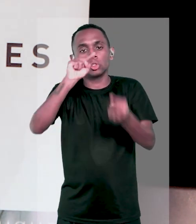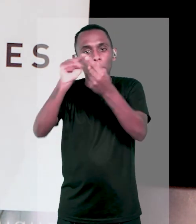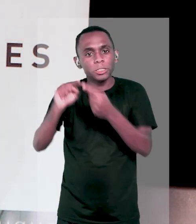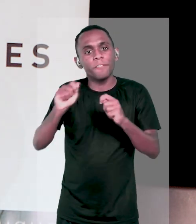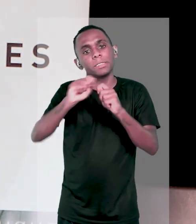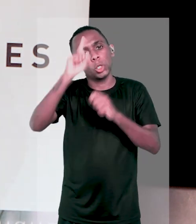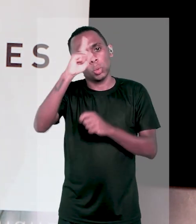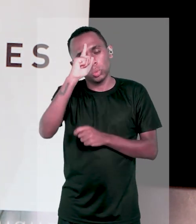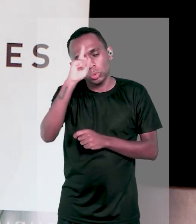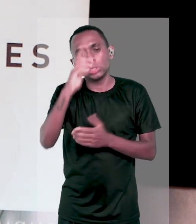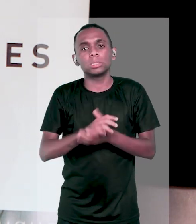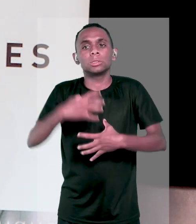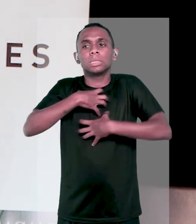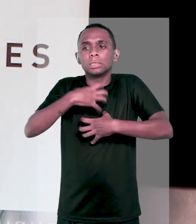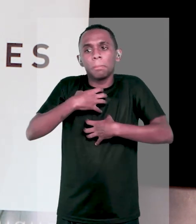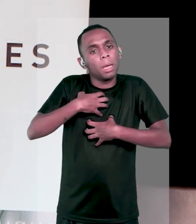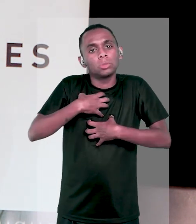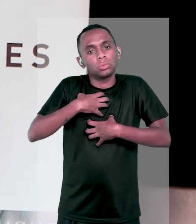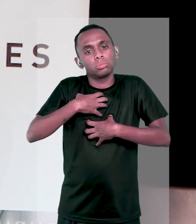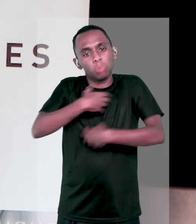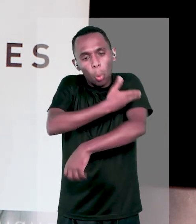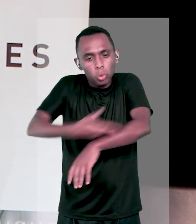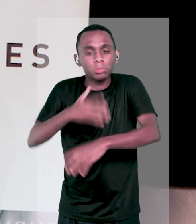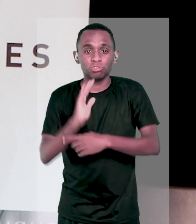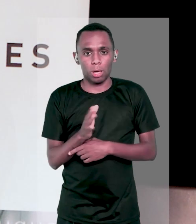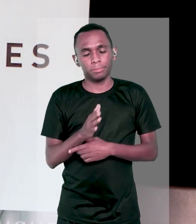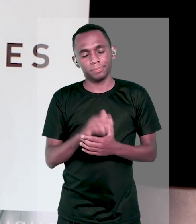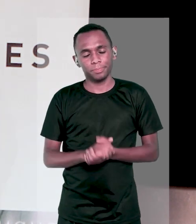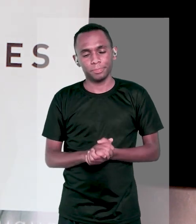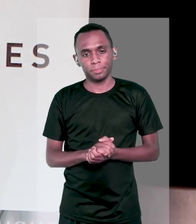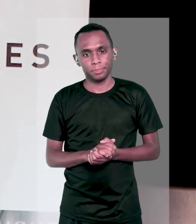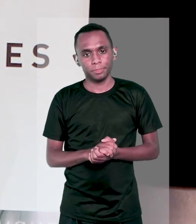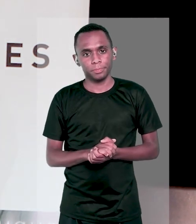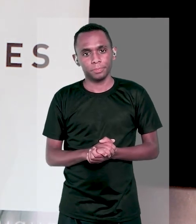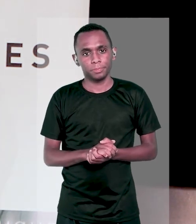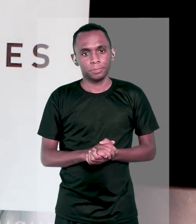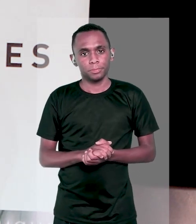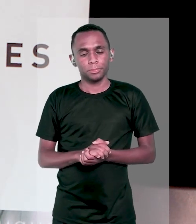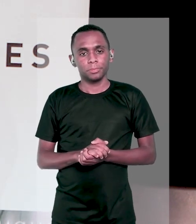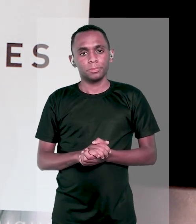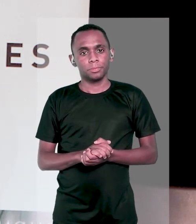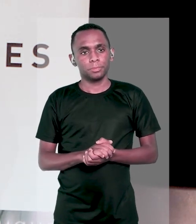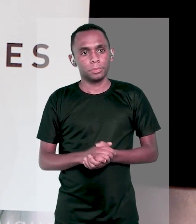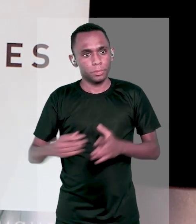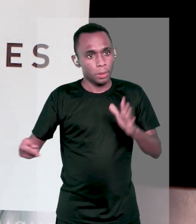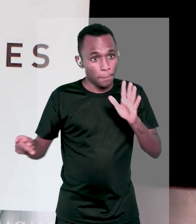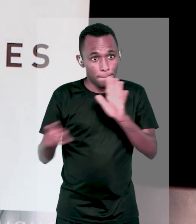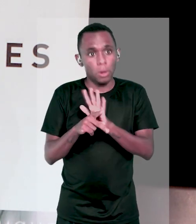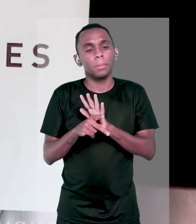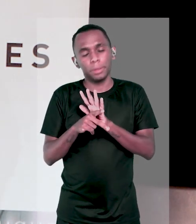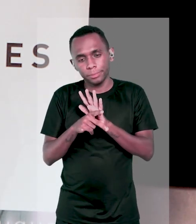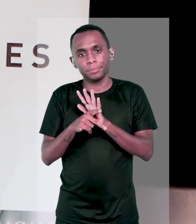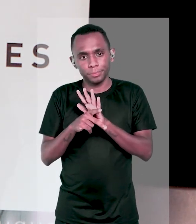elas são aquelas que nos servem para alguma coisa e que são